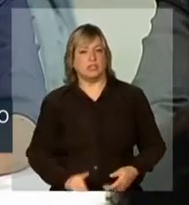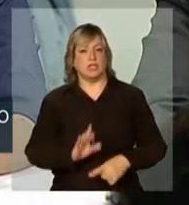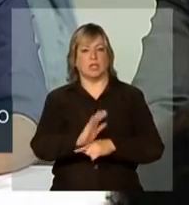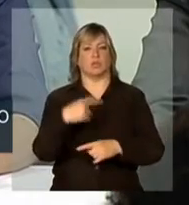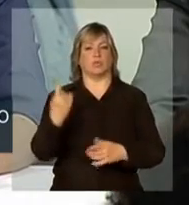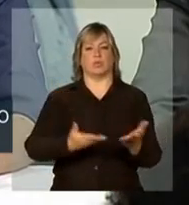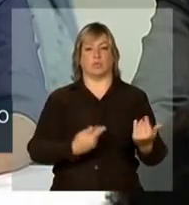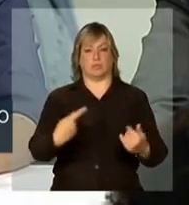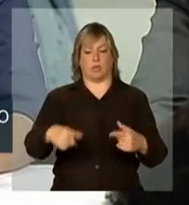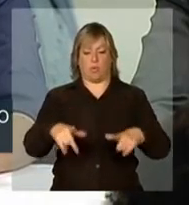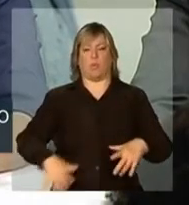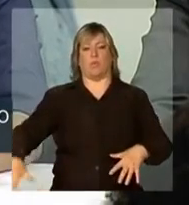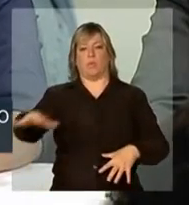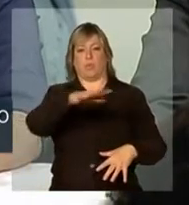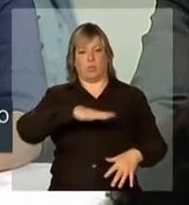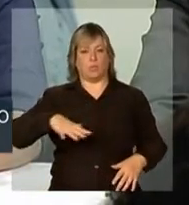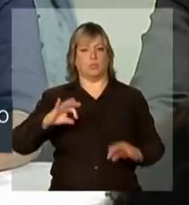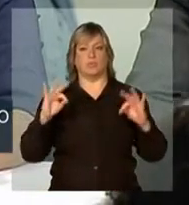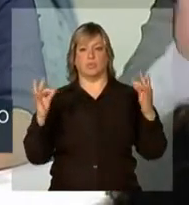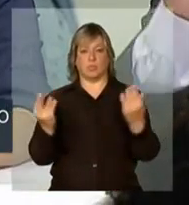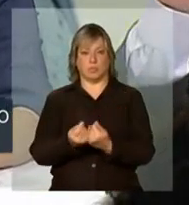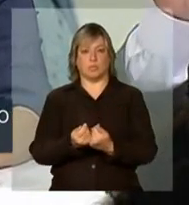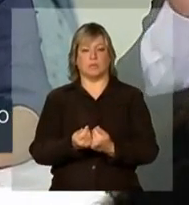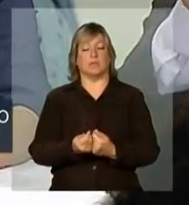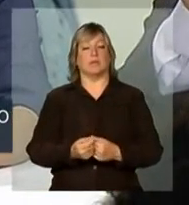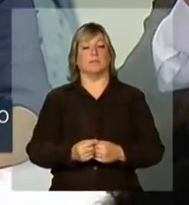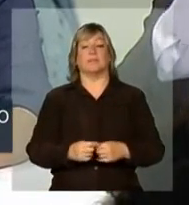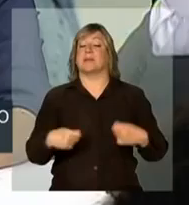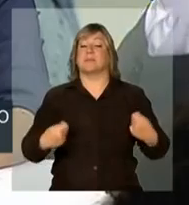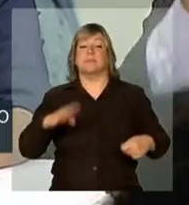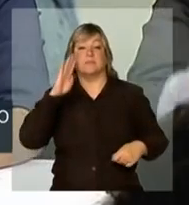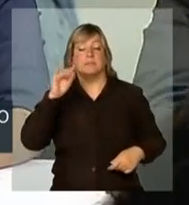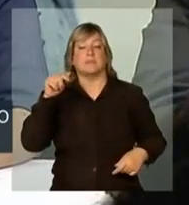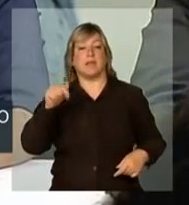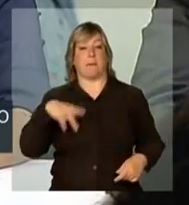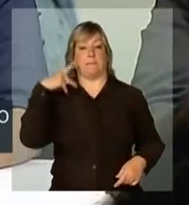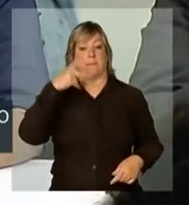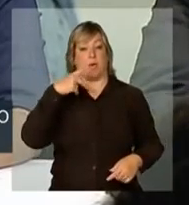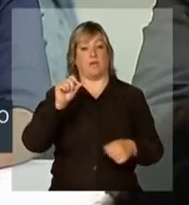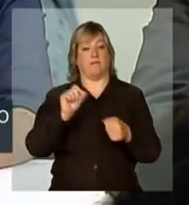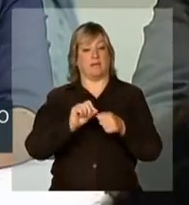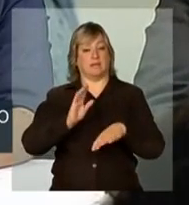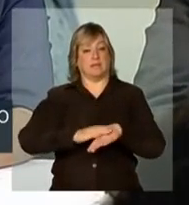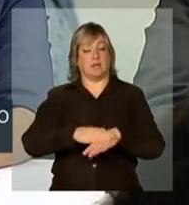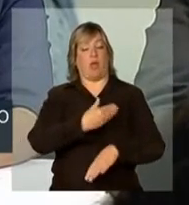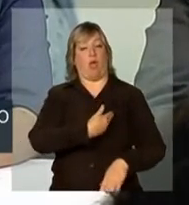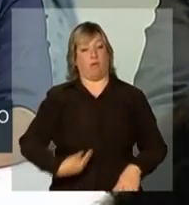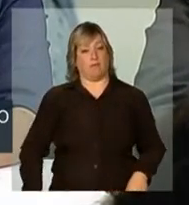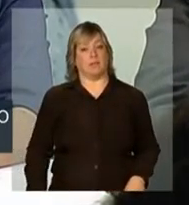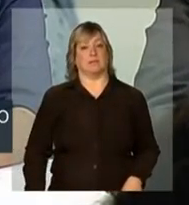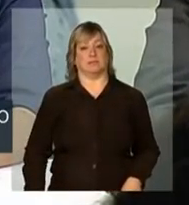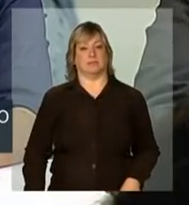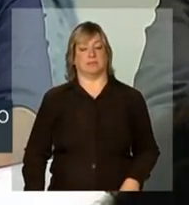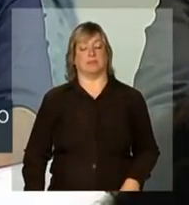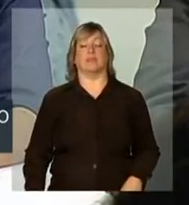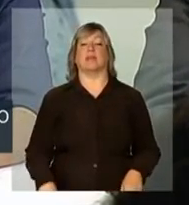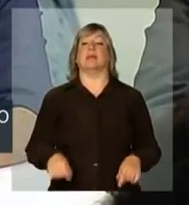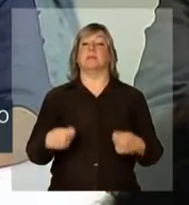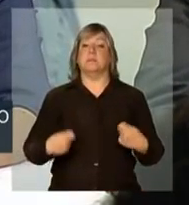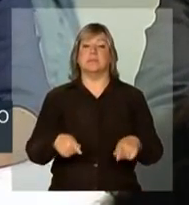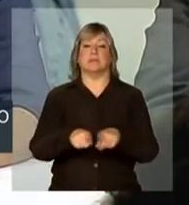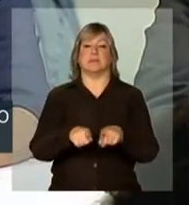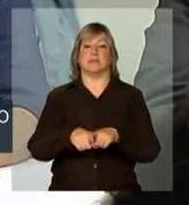juventudes desses territórios. Depende da promoção dessas políticas, obviamente, por parte do governo. Depende desse comprometimento